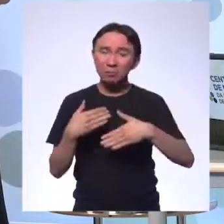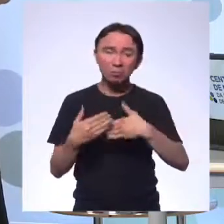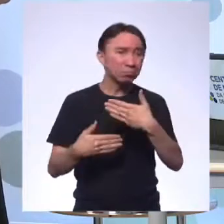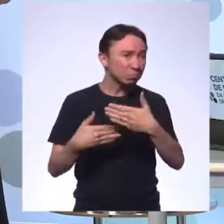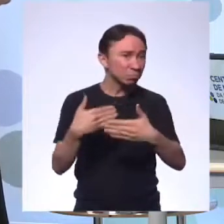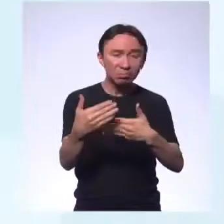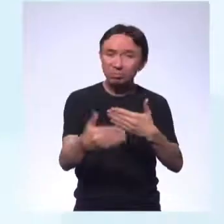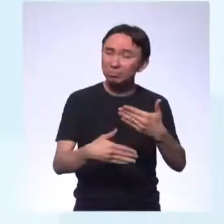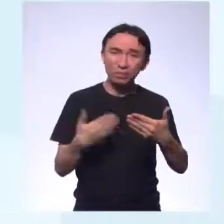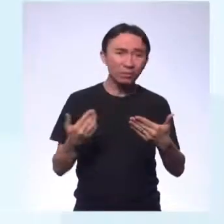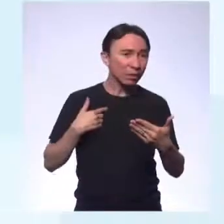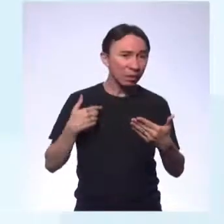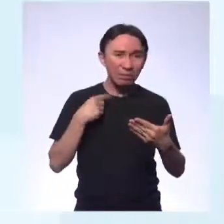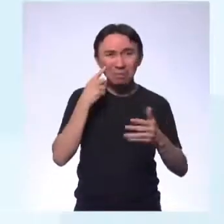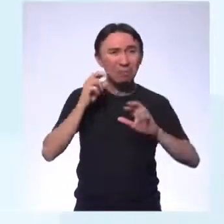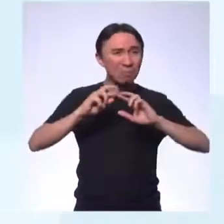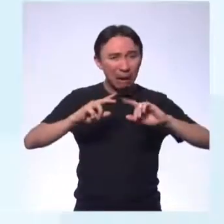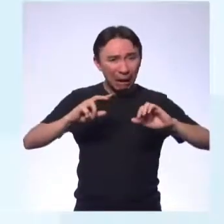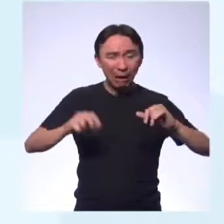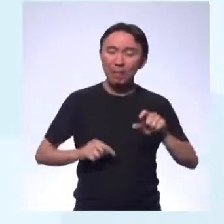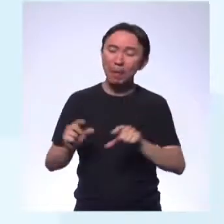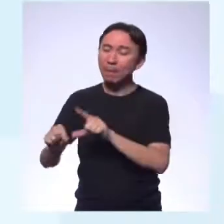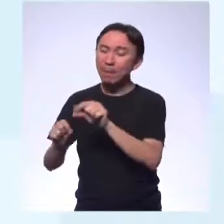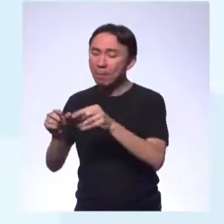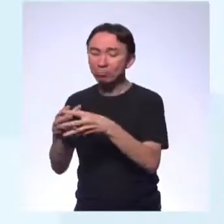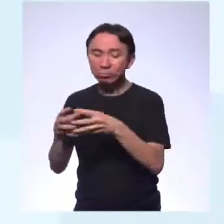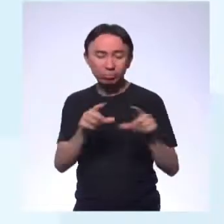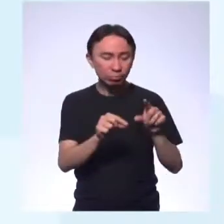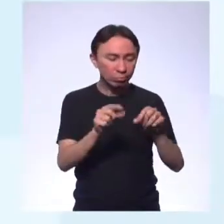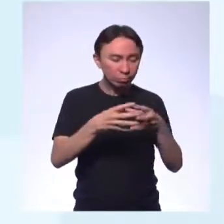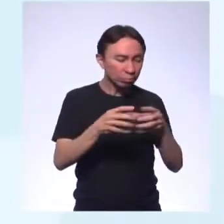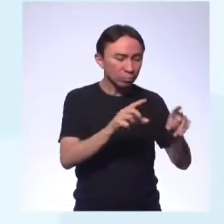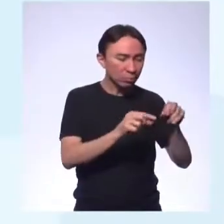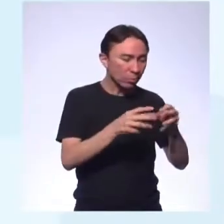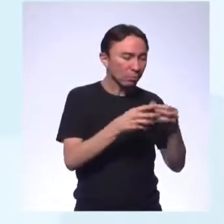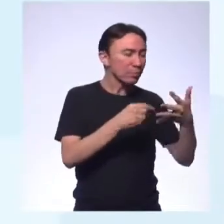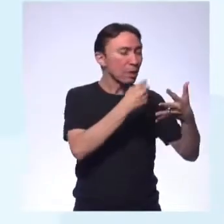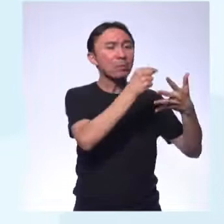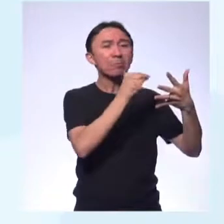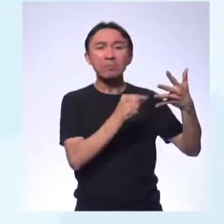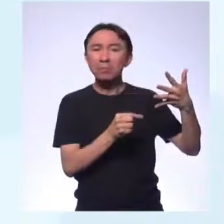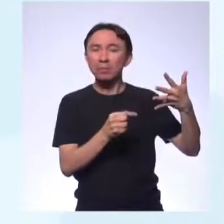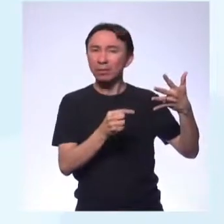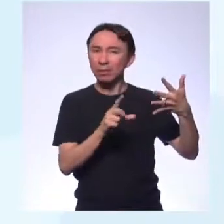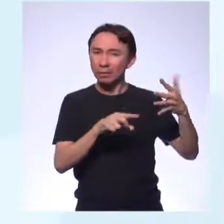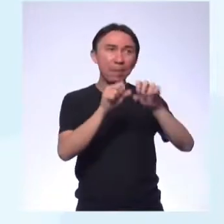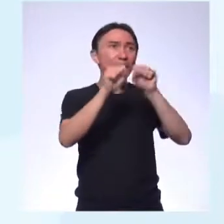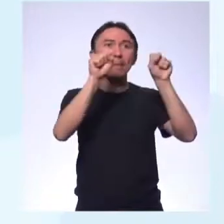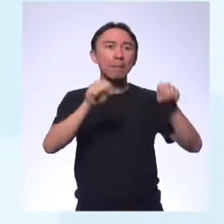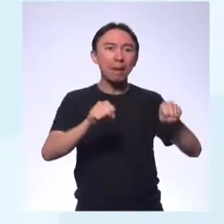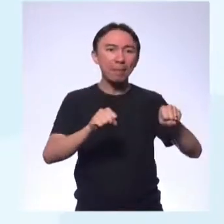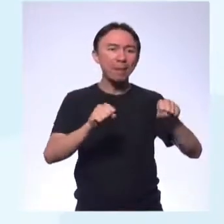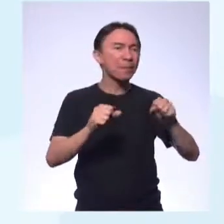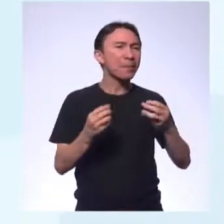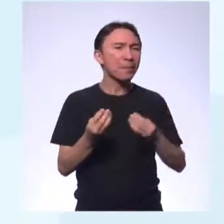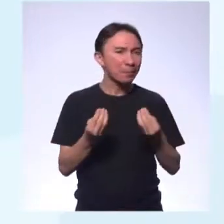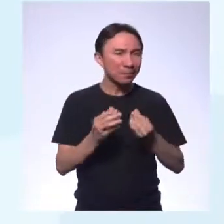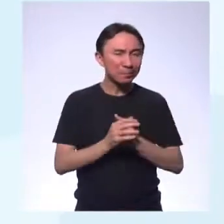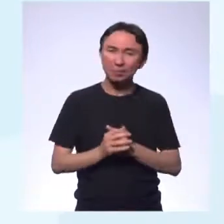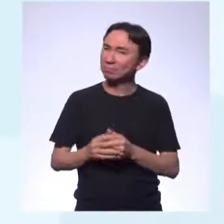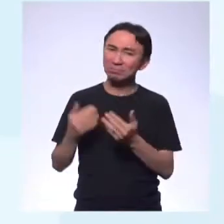de classificação. Tá? E esses sistemas de classificação, eles foram elaborados ao longo dos